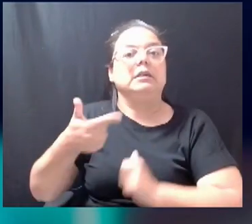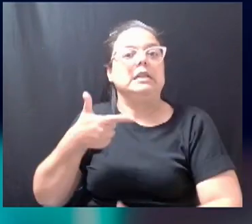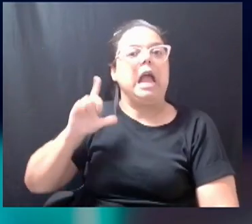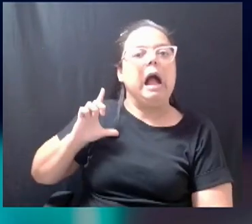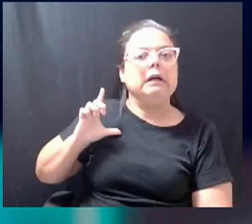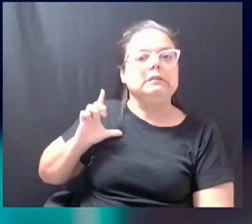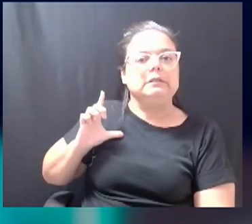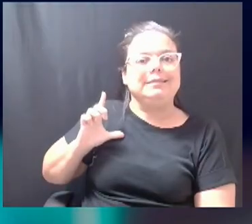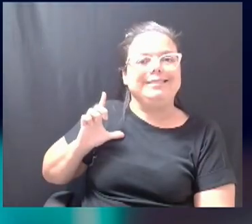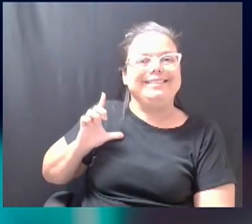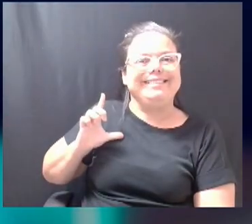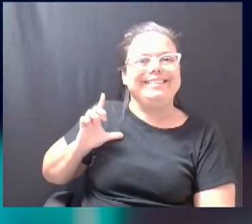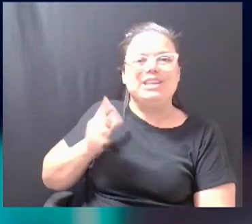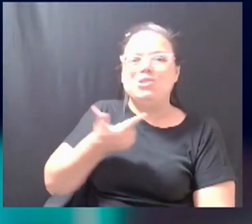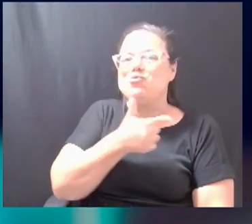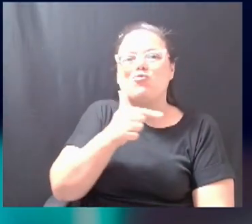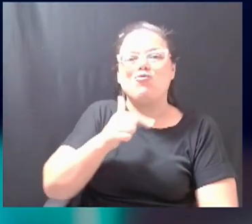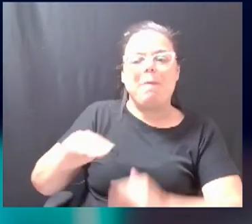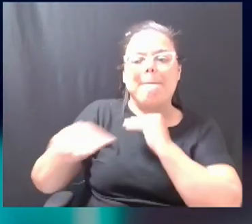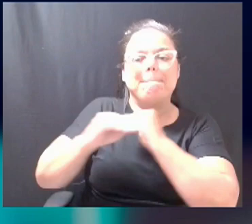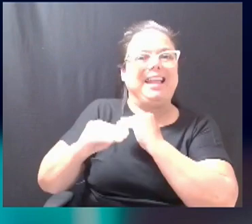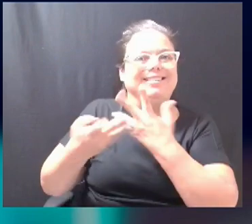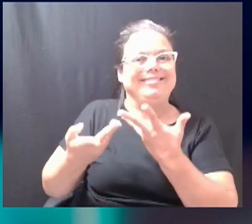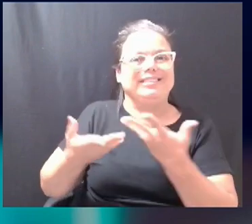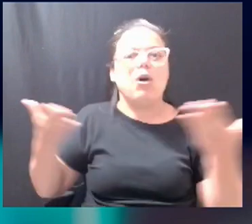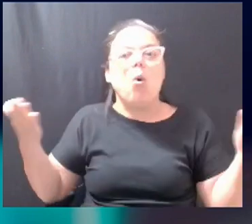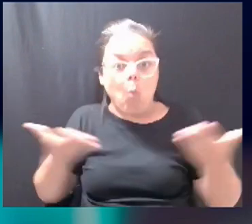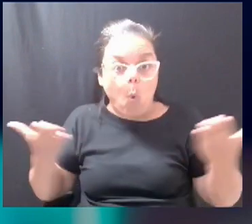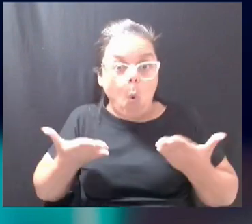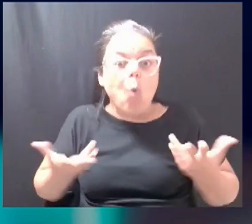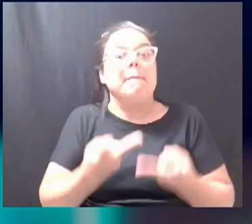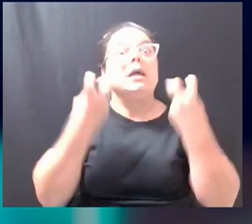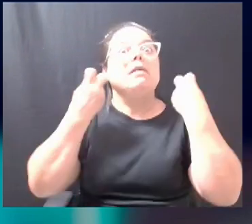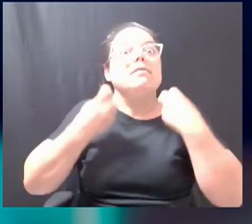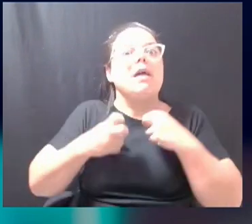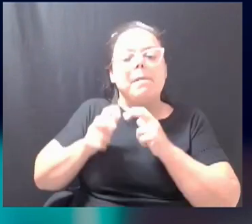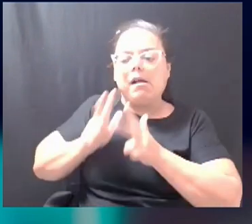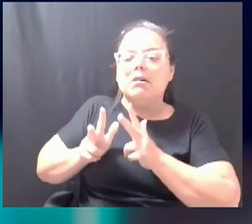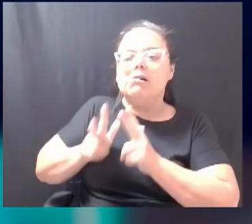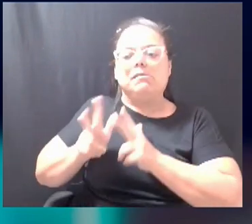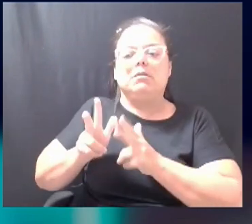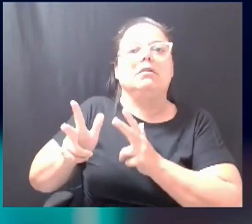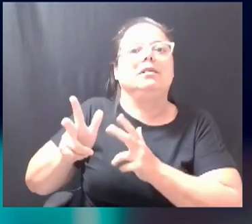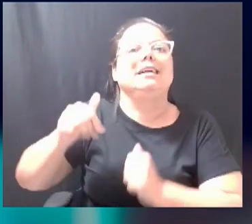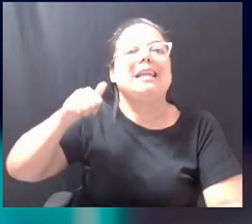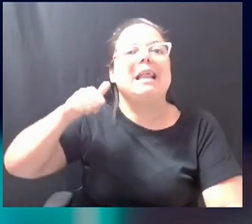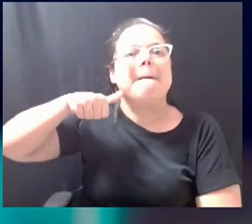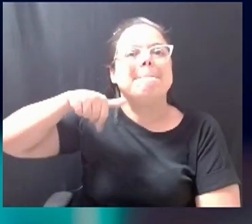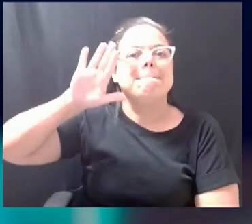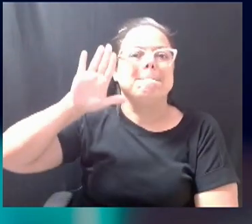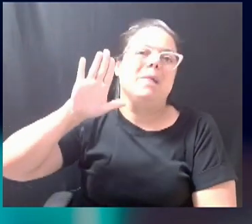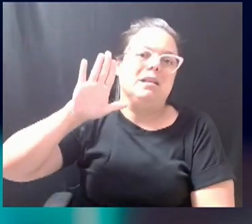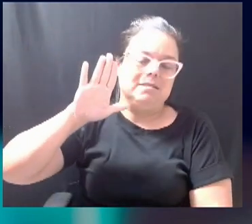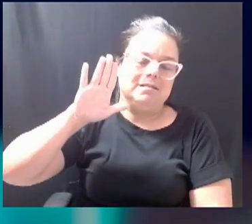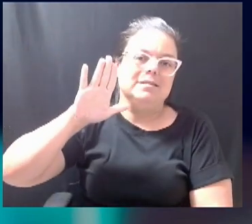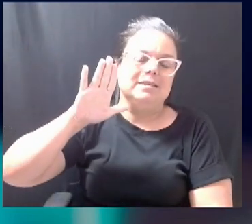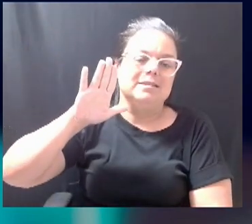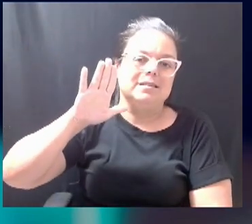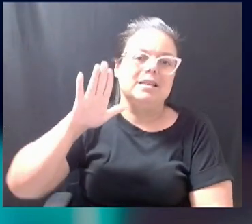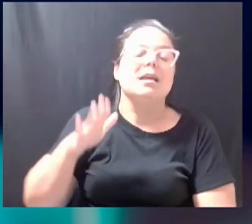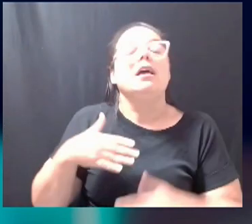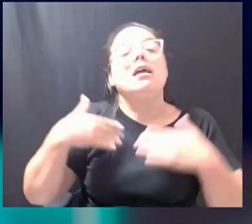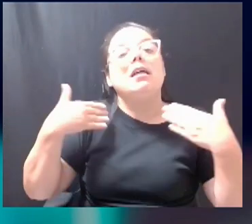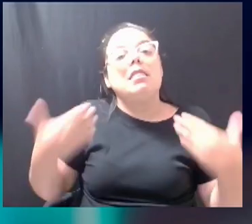do impacto. Então, hoje, se vê a gagueira como algo muito maior do que simplesmente gaguejar. Tá? E a CIF,